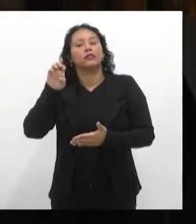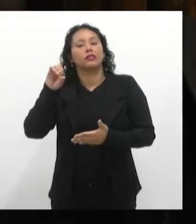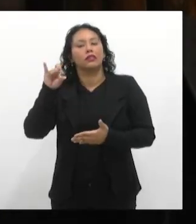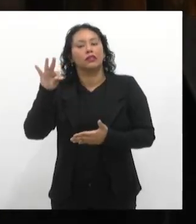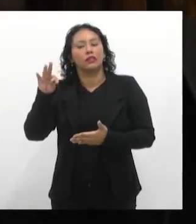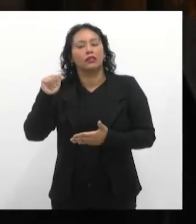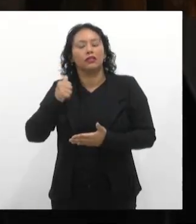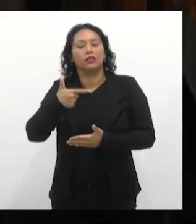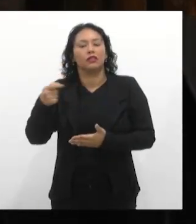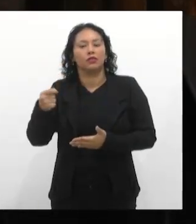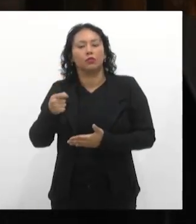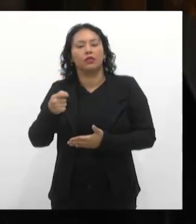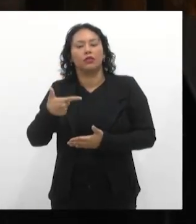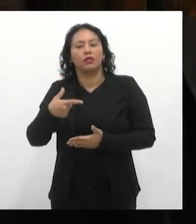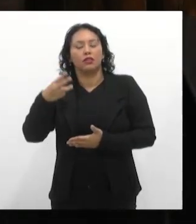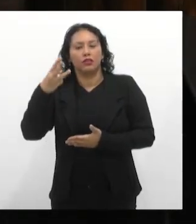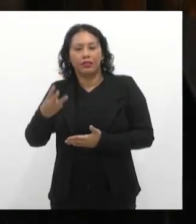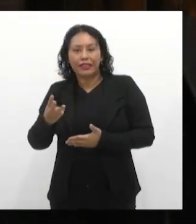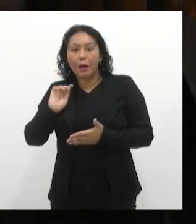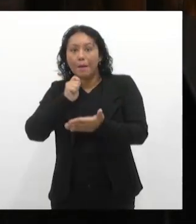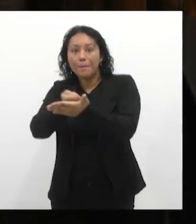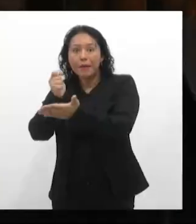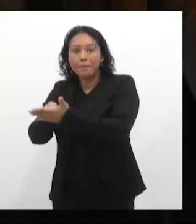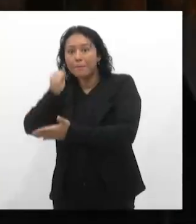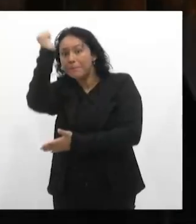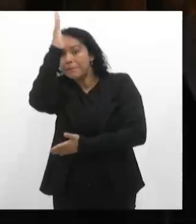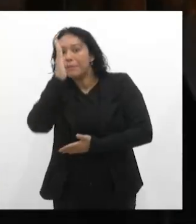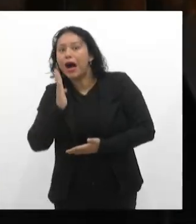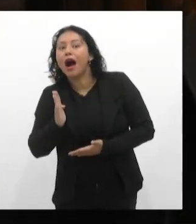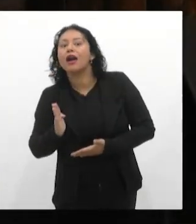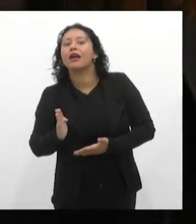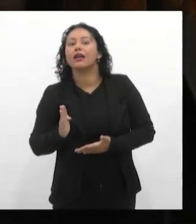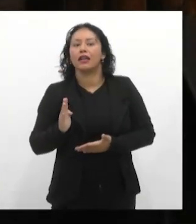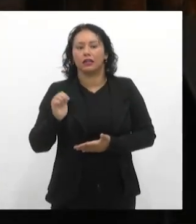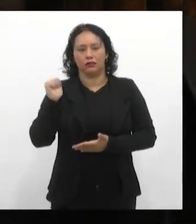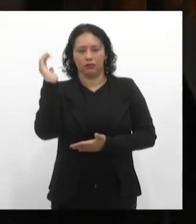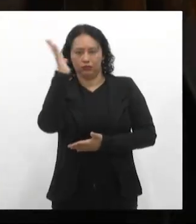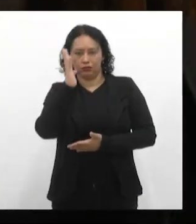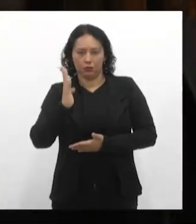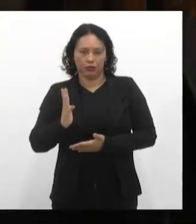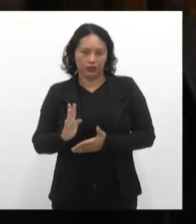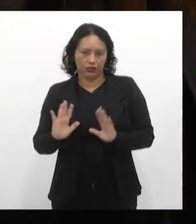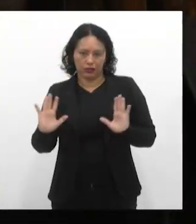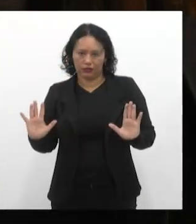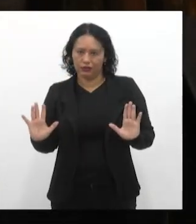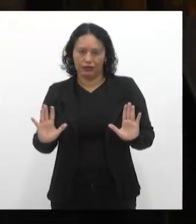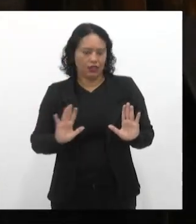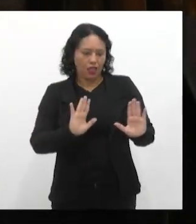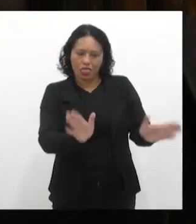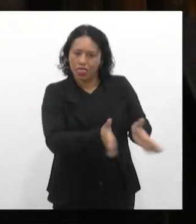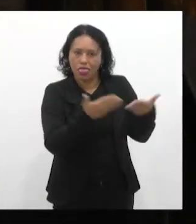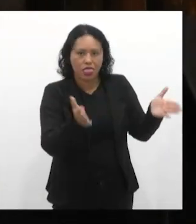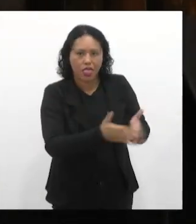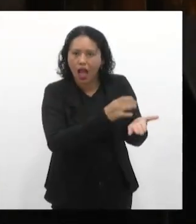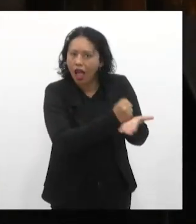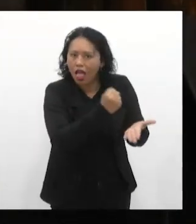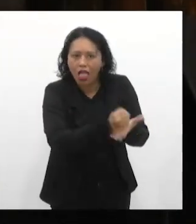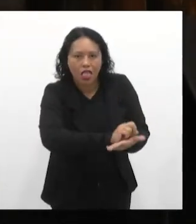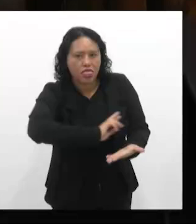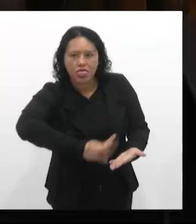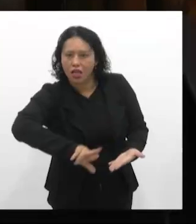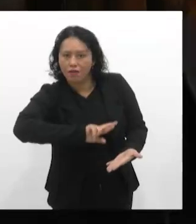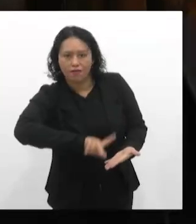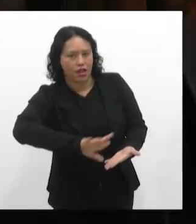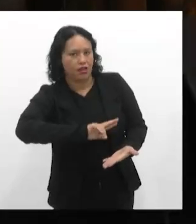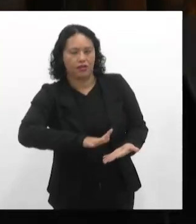é a ocupação mais bem paga do país, ou seja, não estamos falando de uma categoria pobre. Pelo contrário,